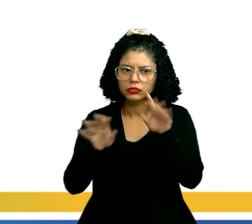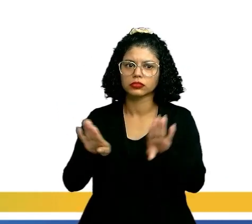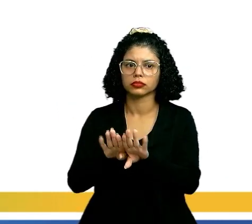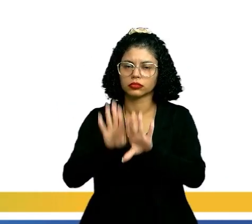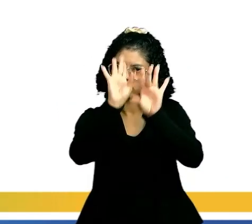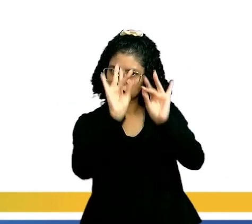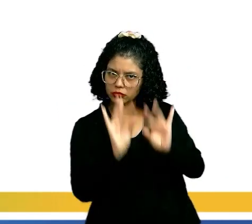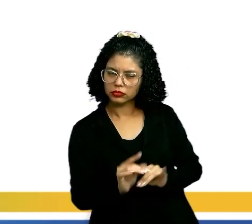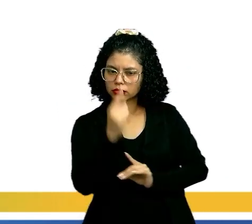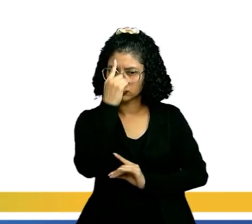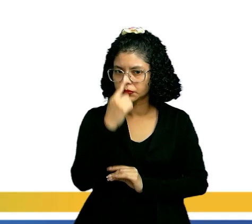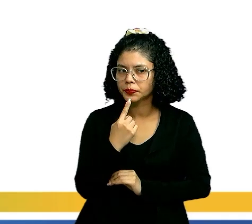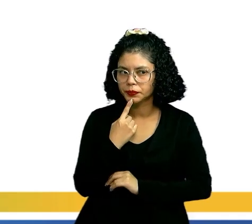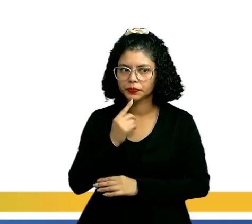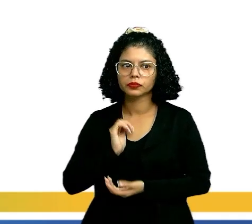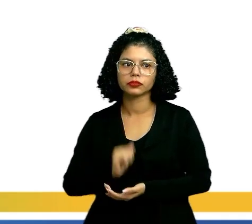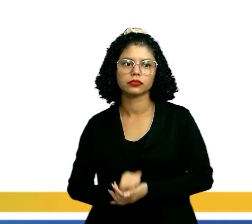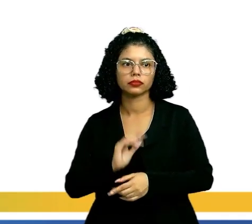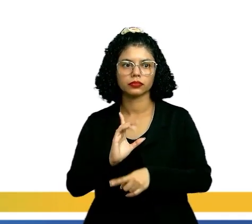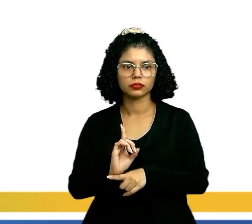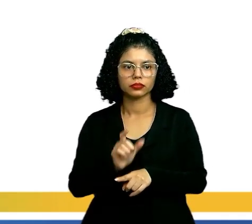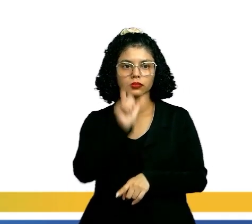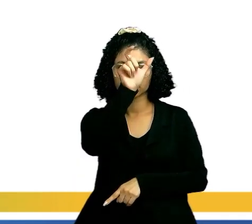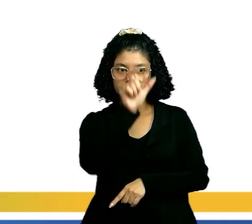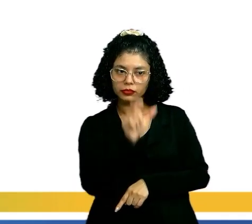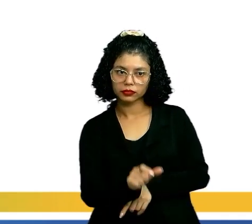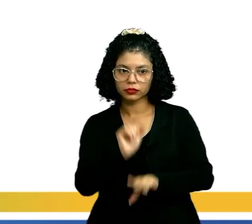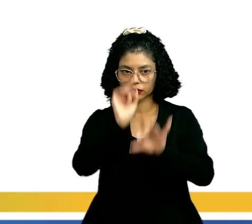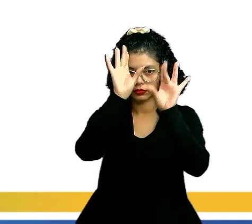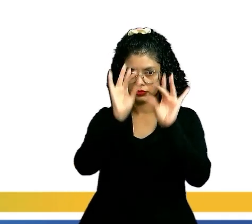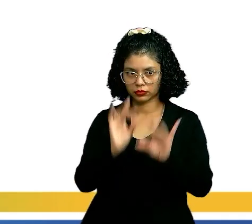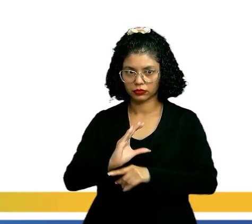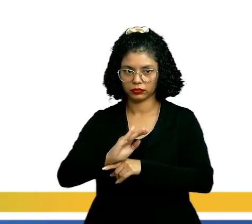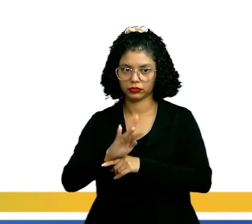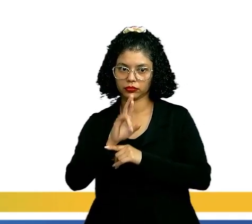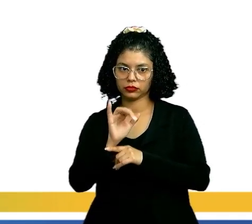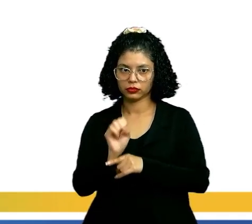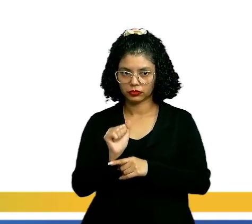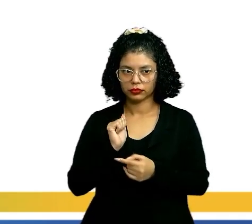em retratar detalhes da cena. Letra D, deu aos